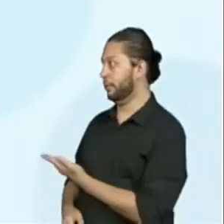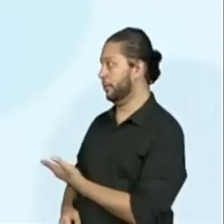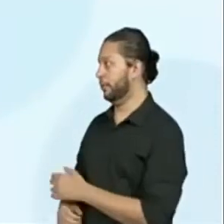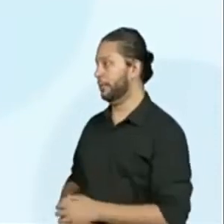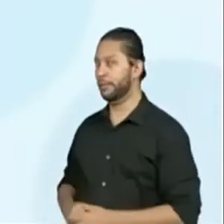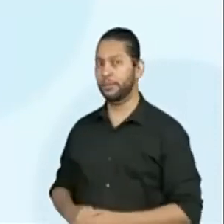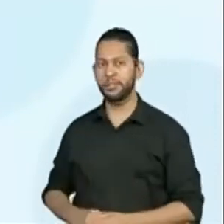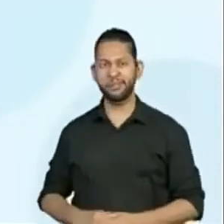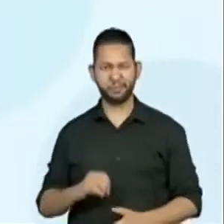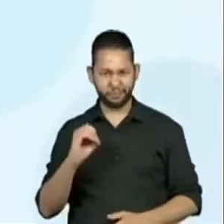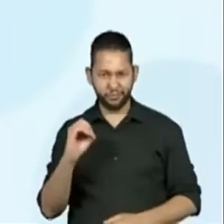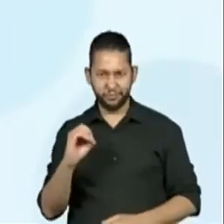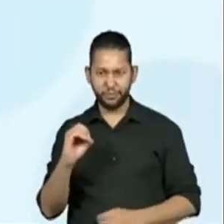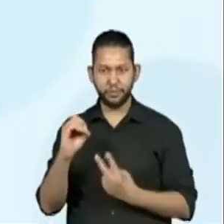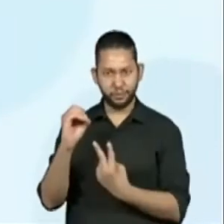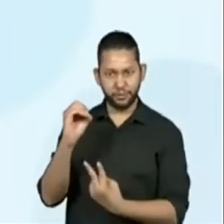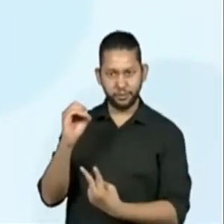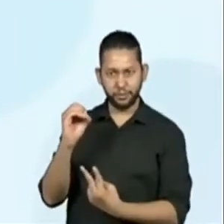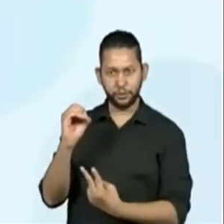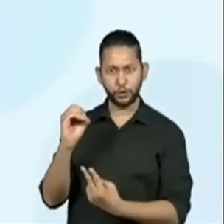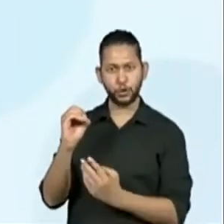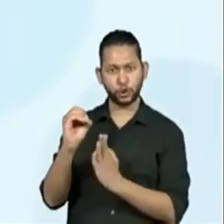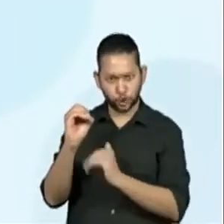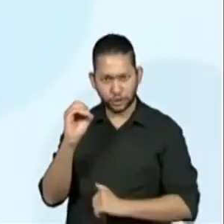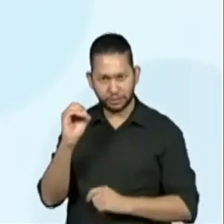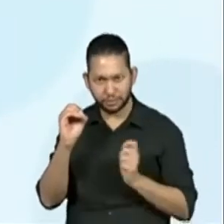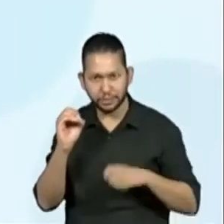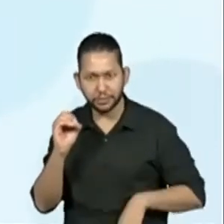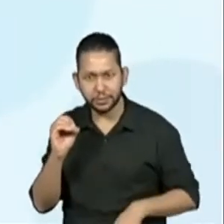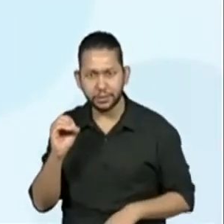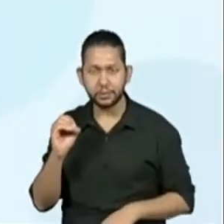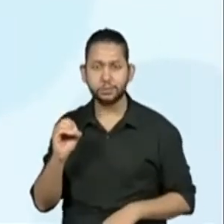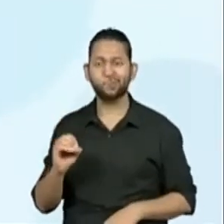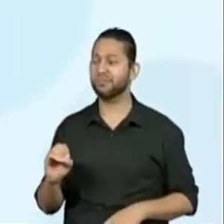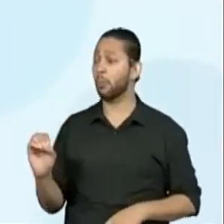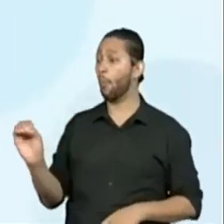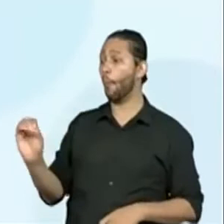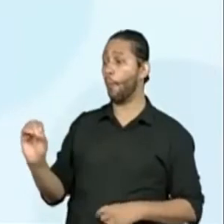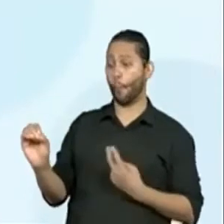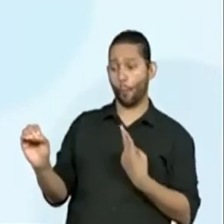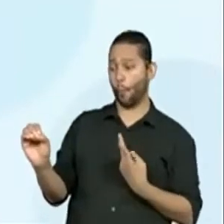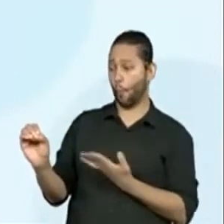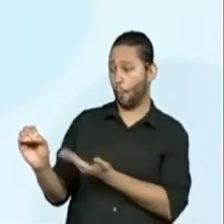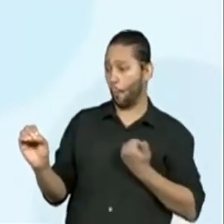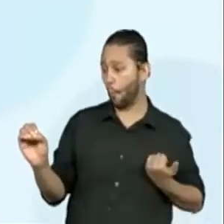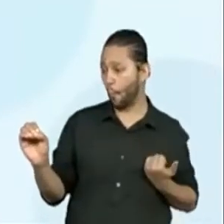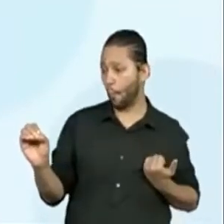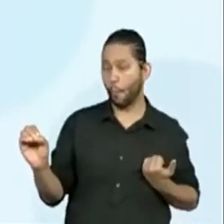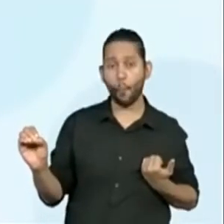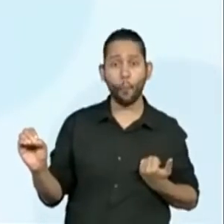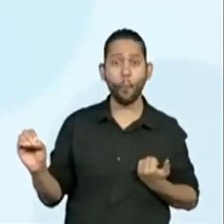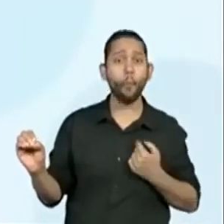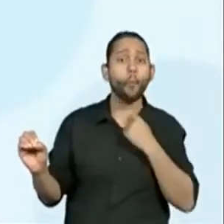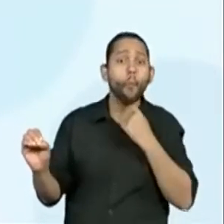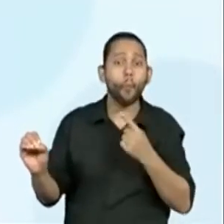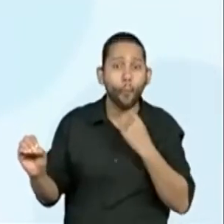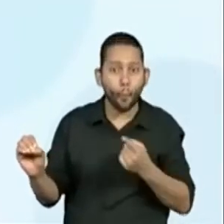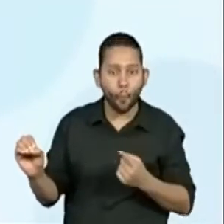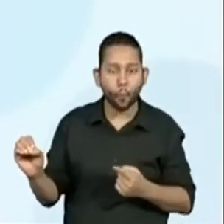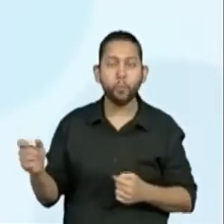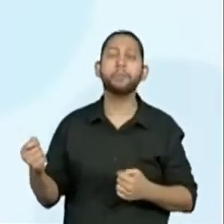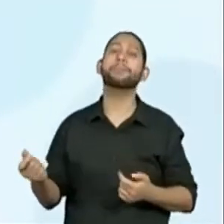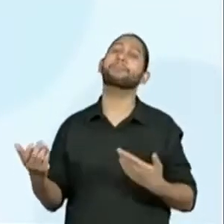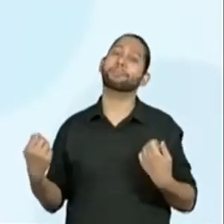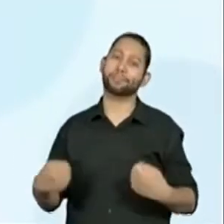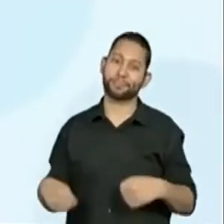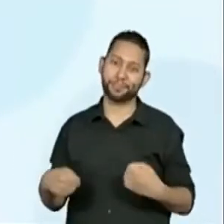00 dá para tirar dois pessoal você não tenho nada como é que eu vou tirar dois não consigo Então vou pedir